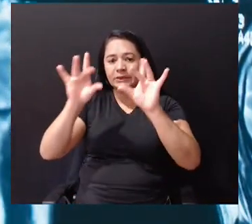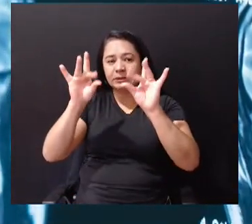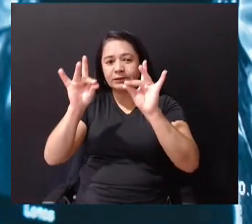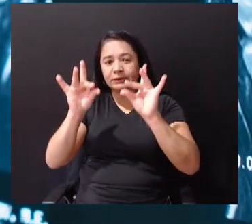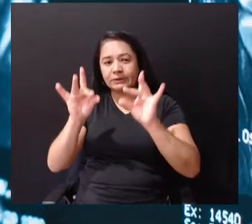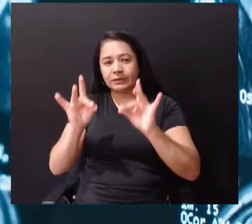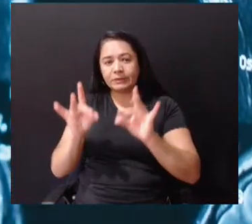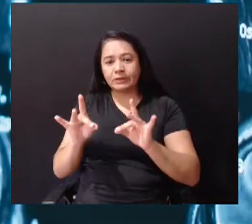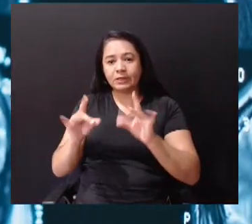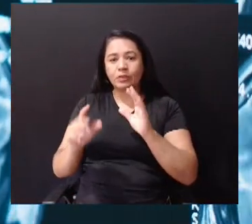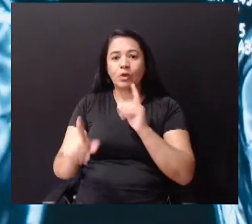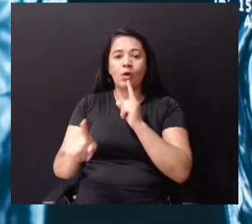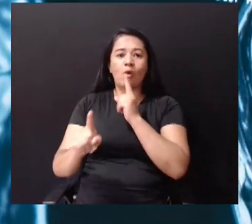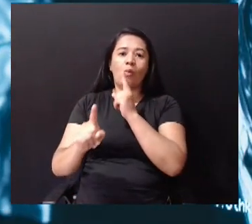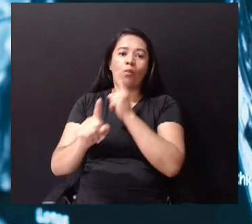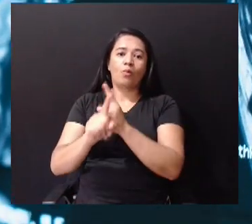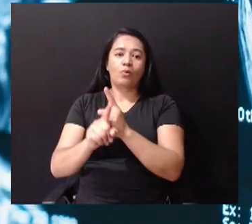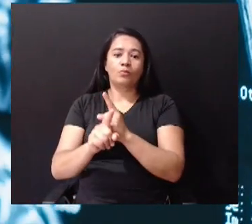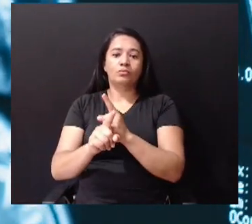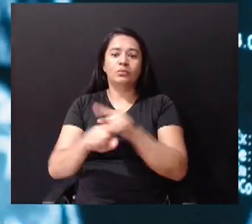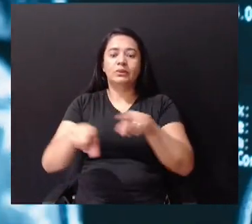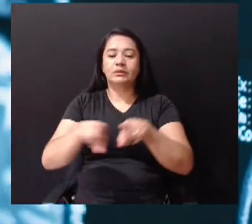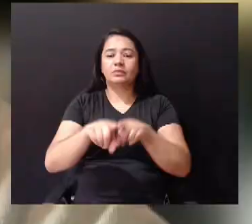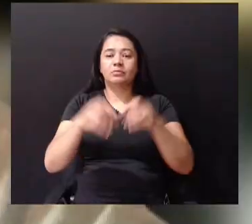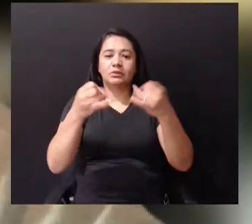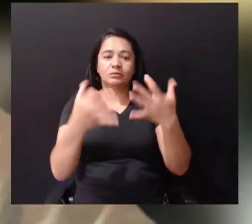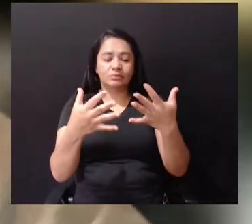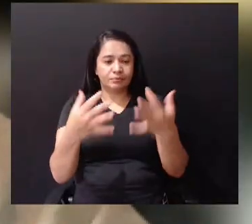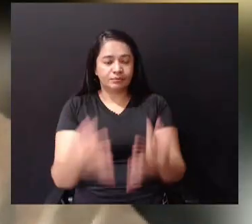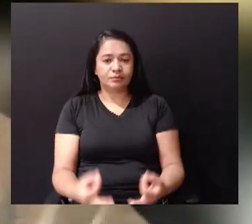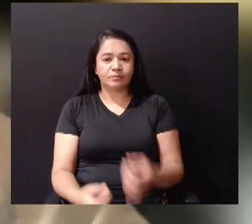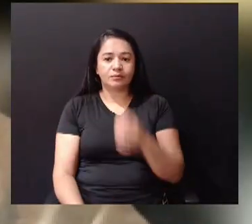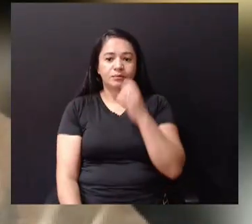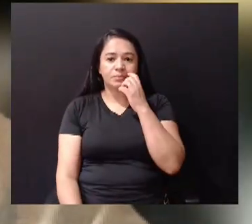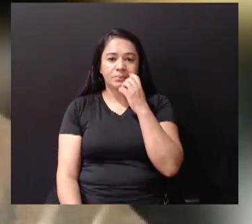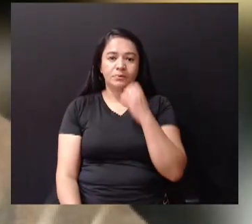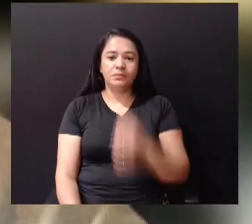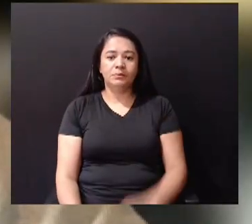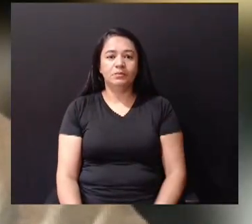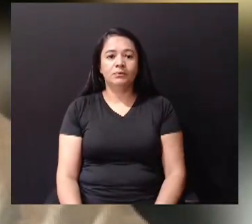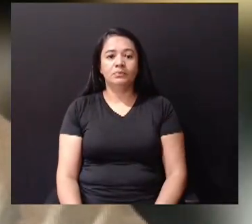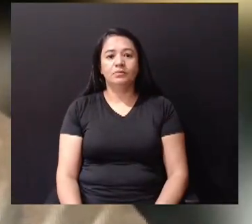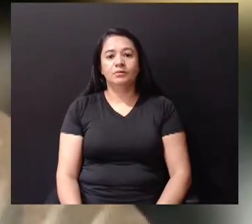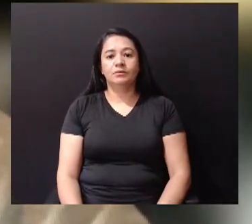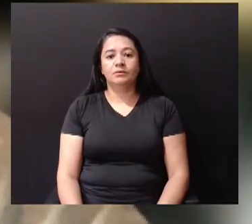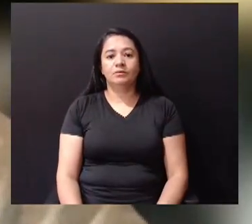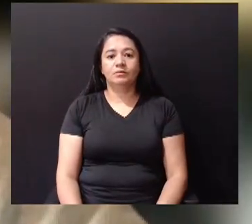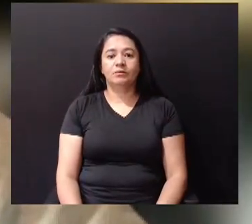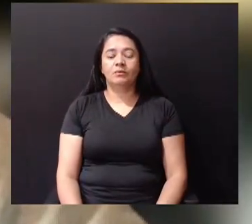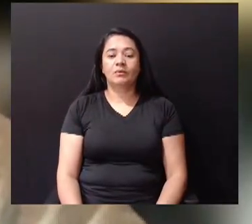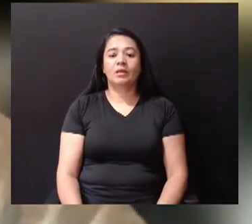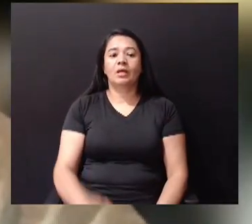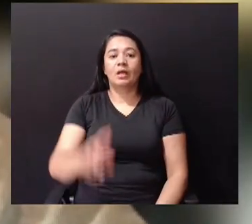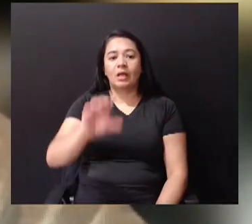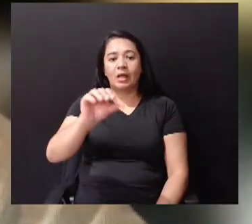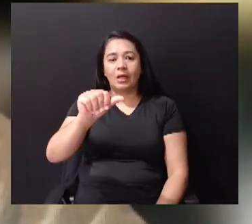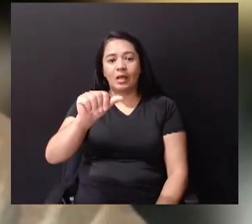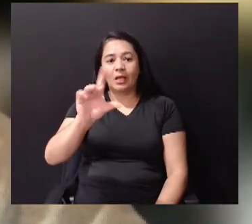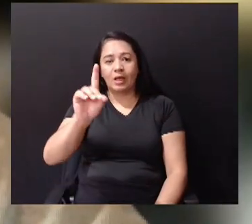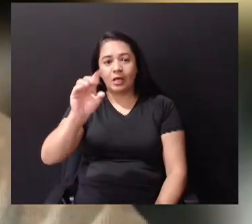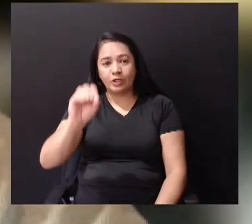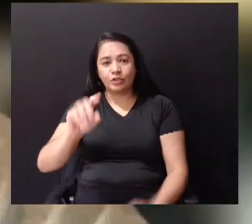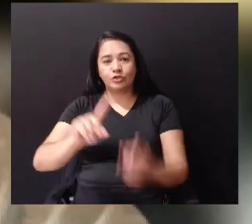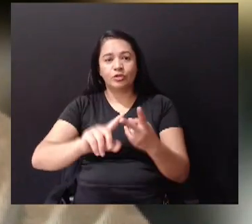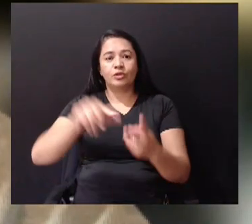e classificá-lo corretamente, e radioterapia e quimioterapia, essa criança, como eu falei, ela tem uma boa chance de cura.